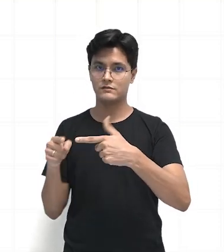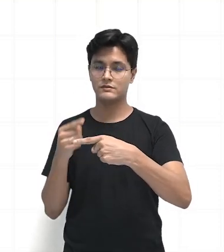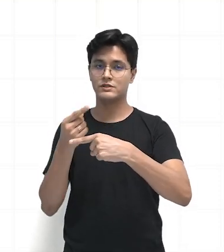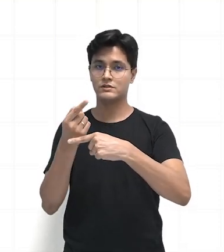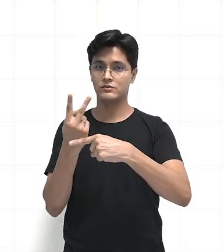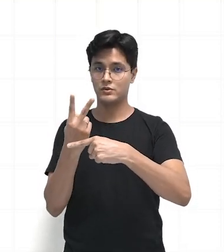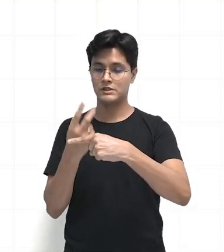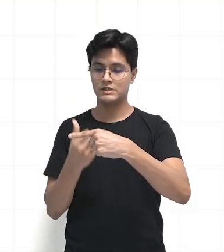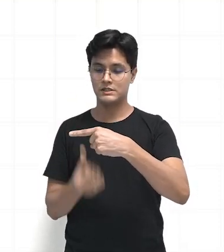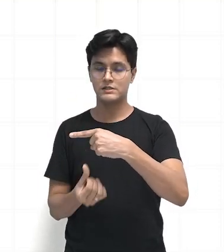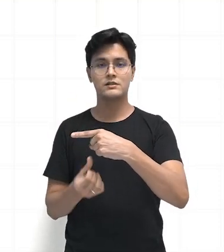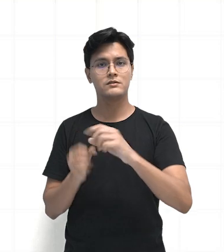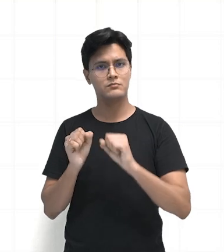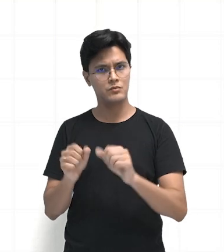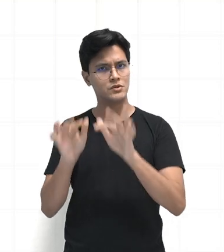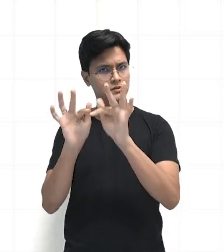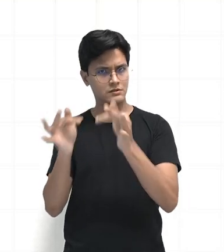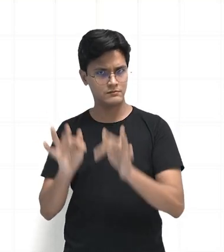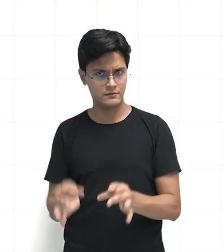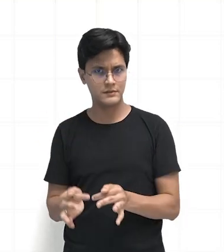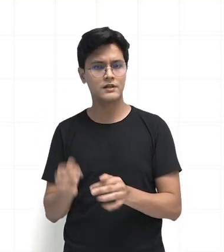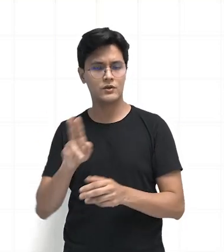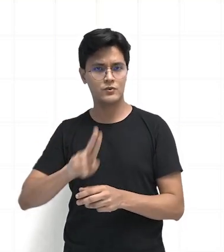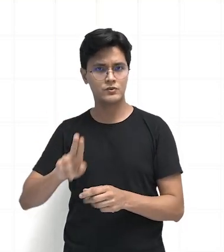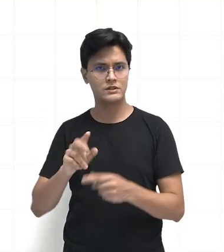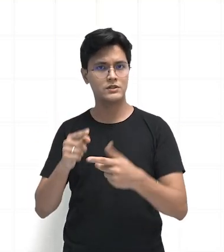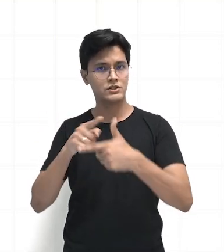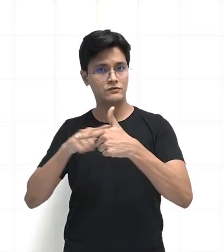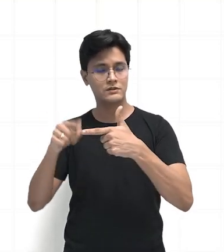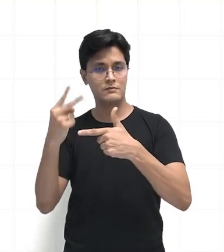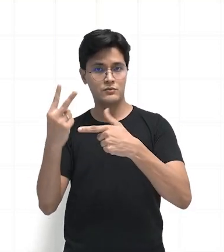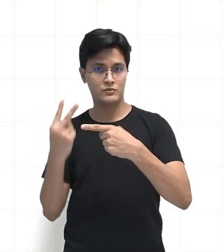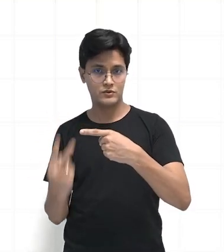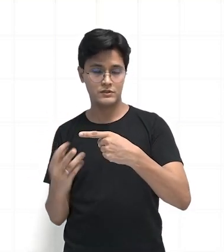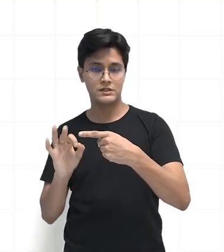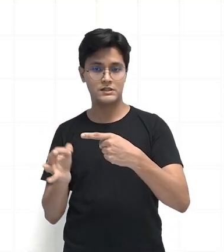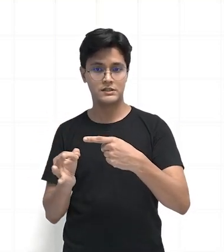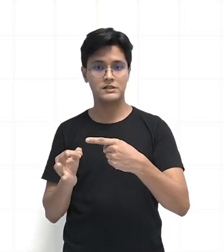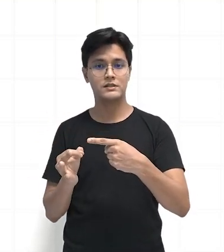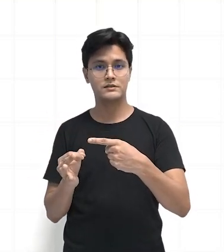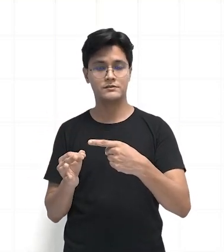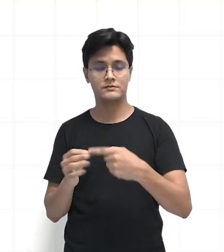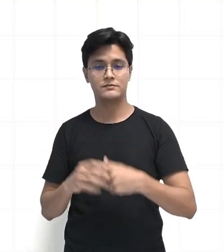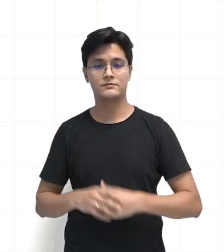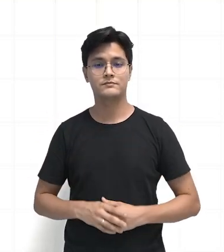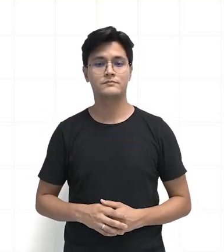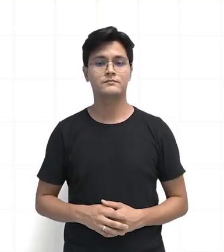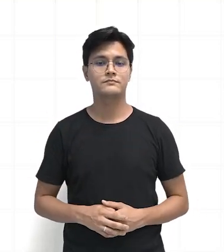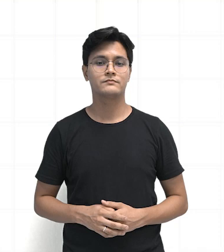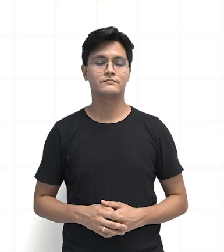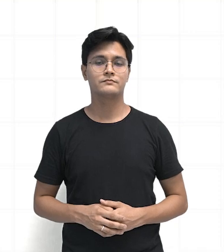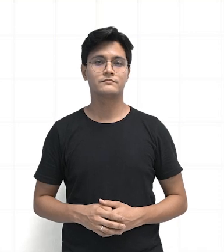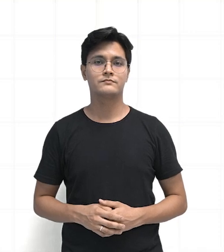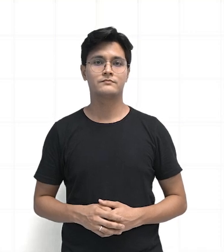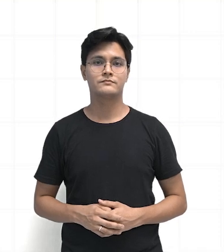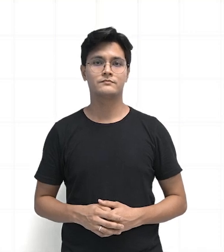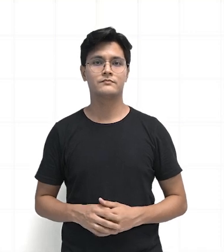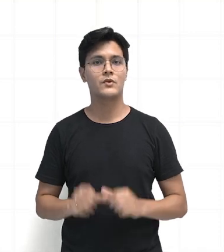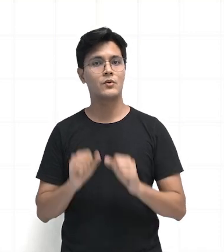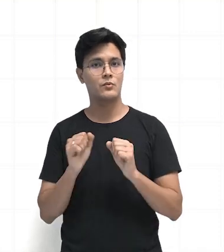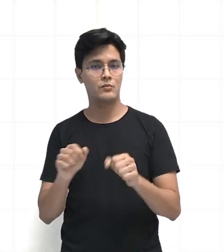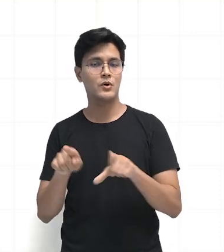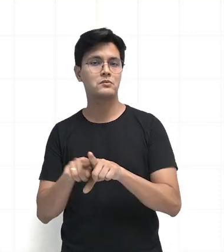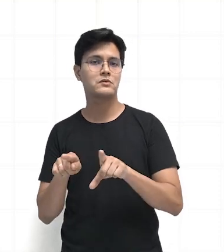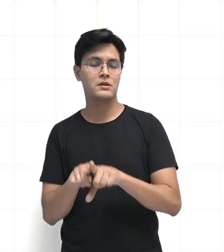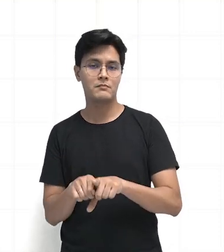posso simplificar por 2, não posso? 2 por 2 é 1 e 6 por 2 é 3. Posso